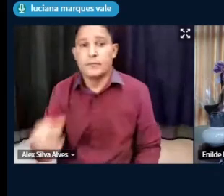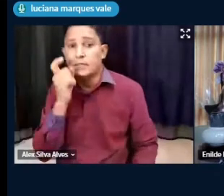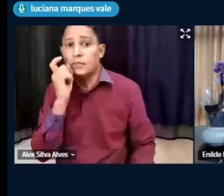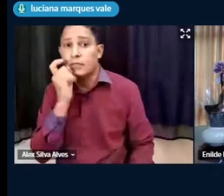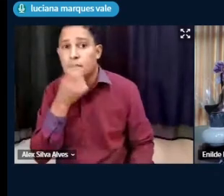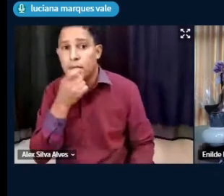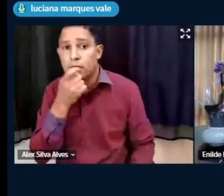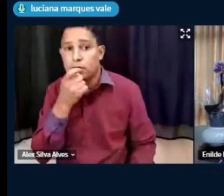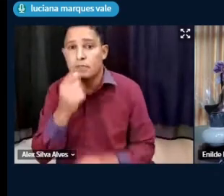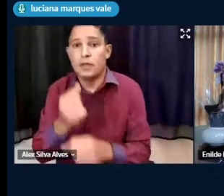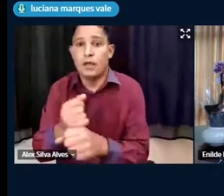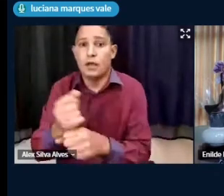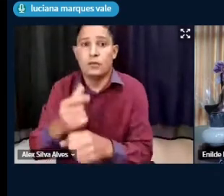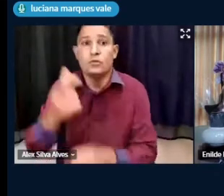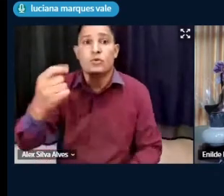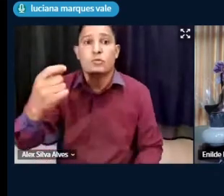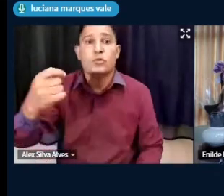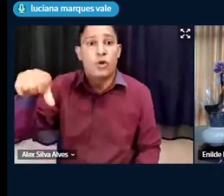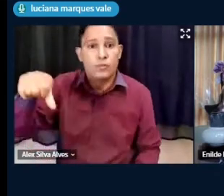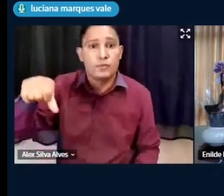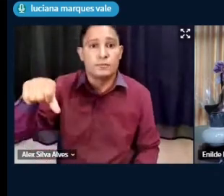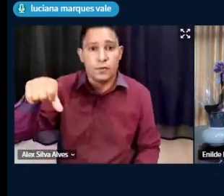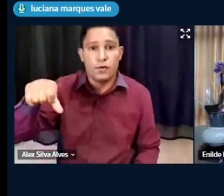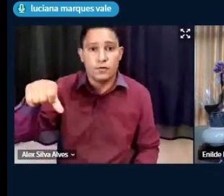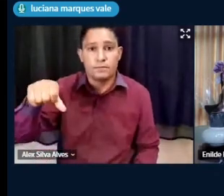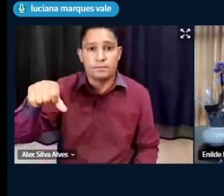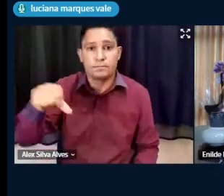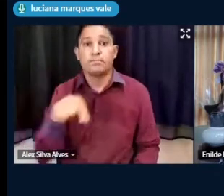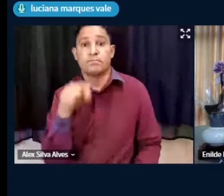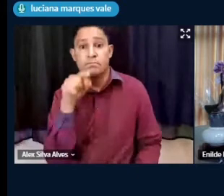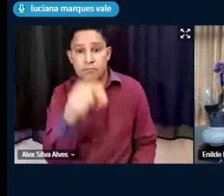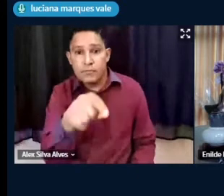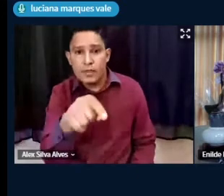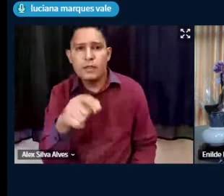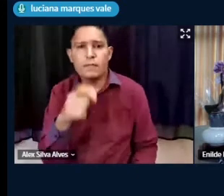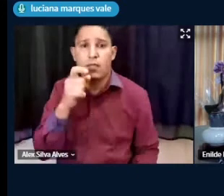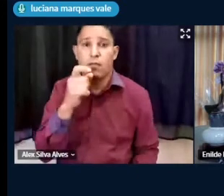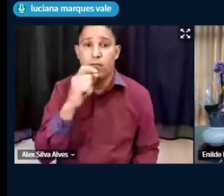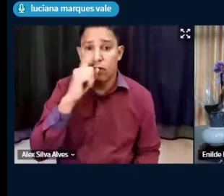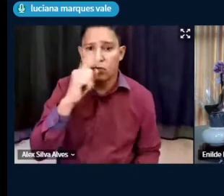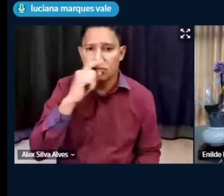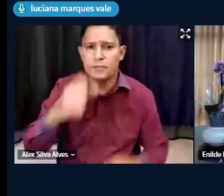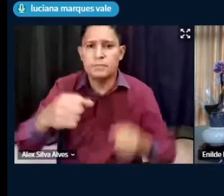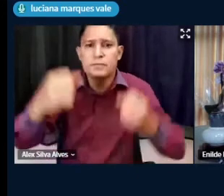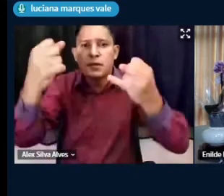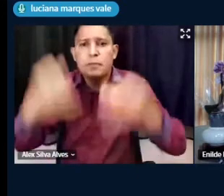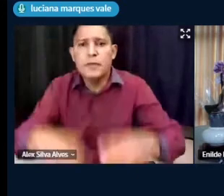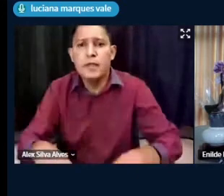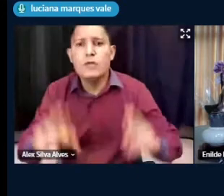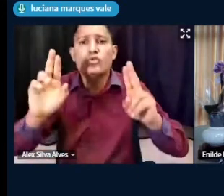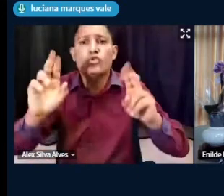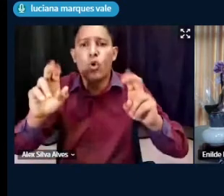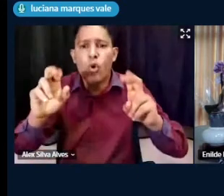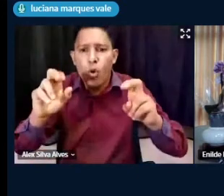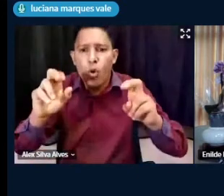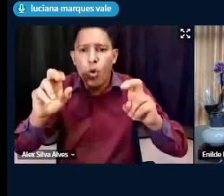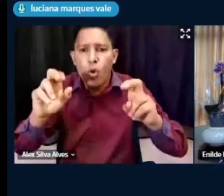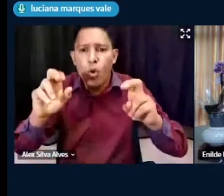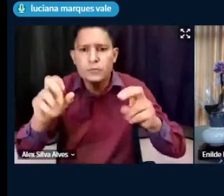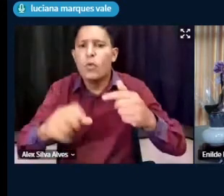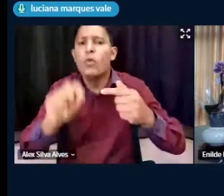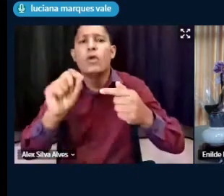embasamento teórico Faust e Faria Nascimento. Faust, ano 2011, Farias Nascimento,